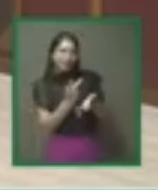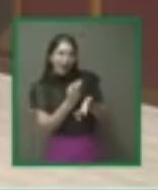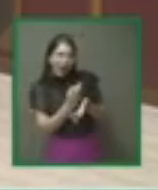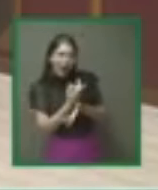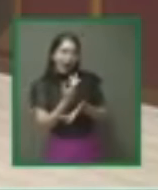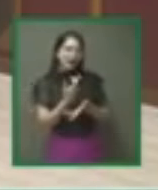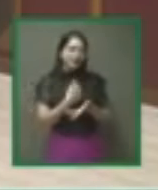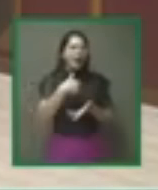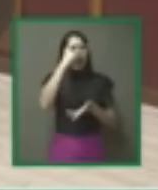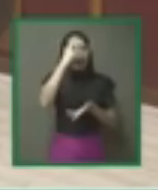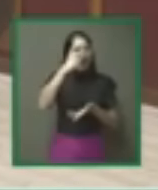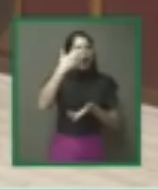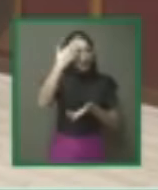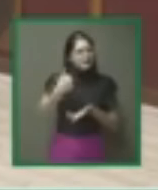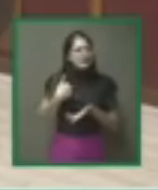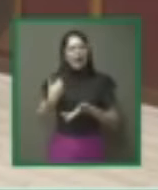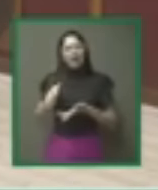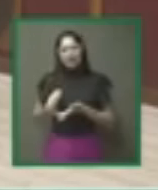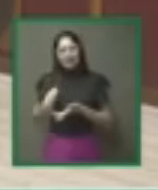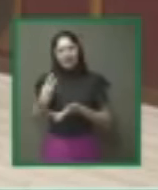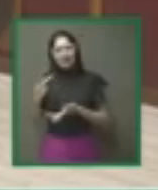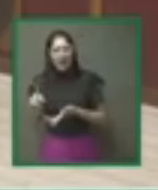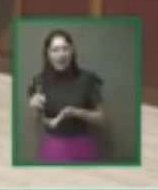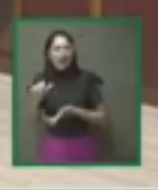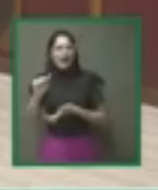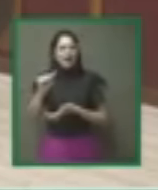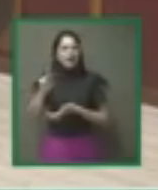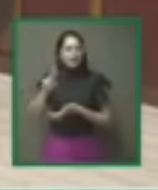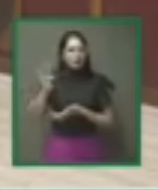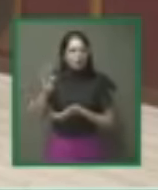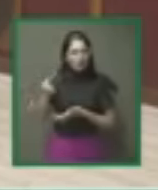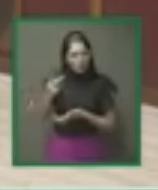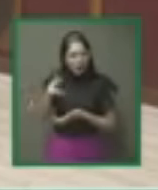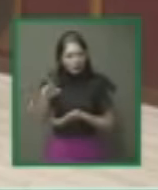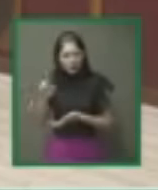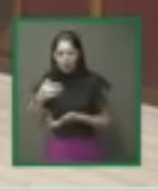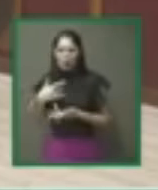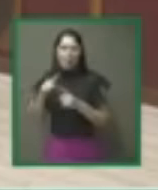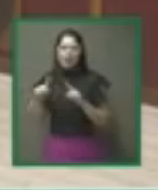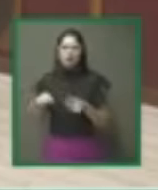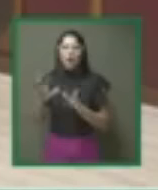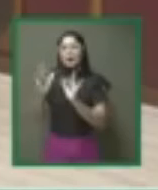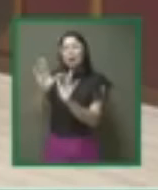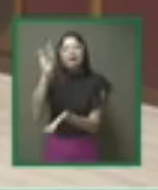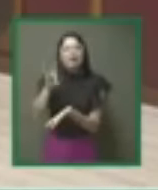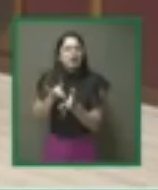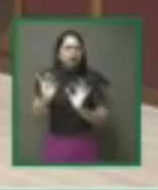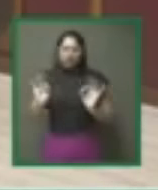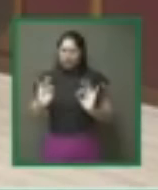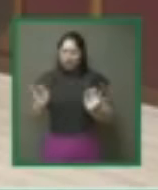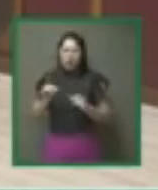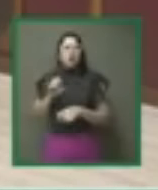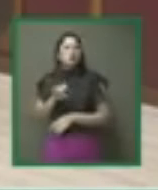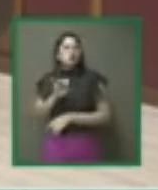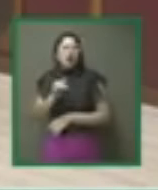ciente, né, desse relacionamento do Arthur, mas eu não tenho nada sério com ele, né? Não é algo que